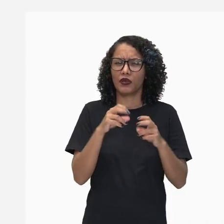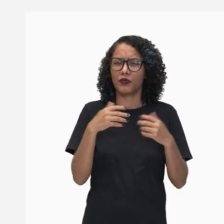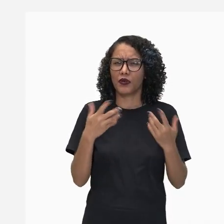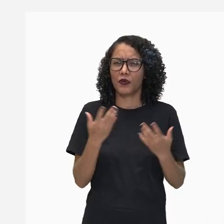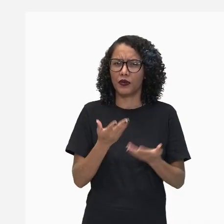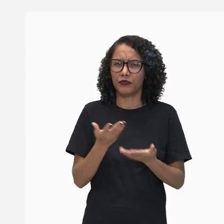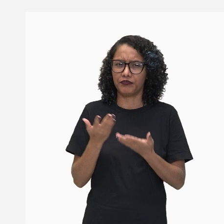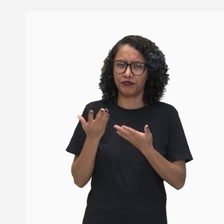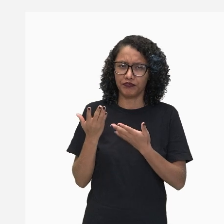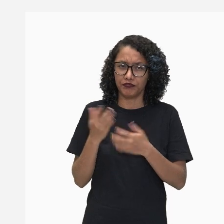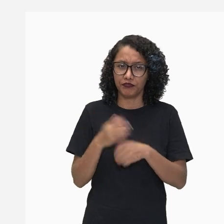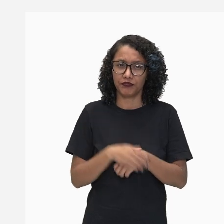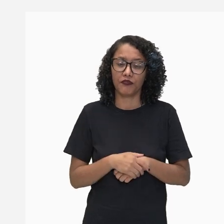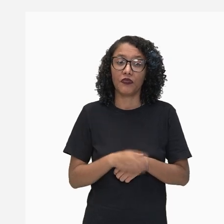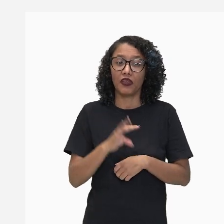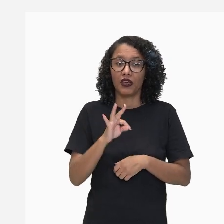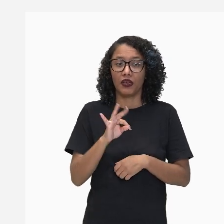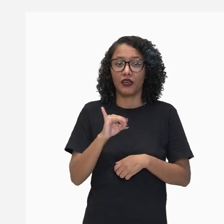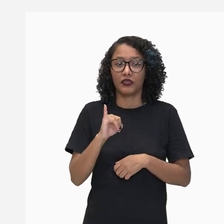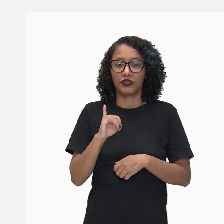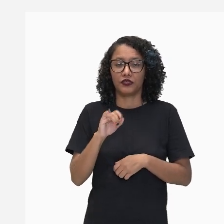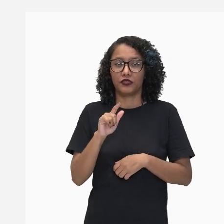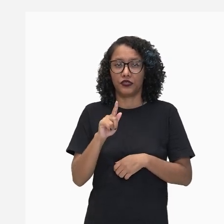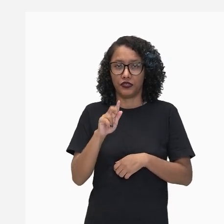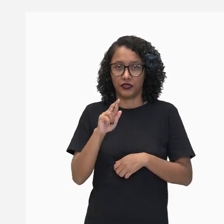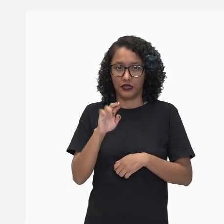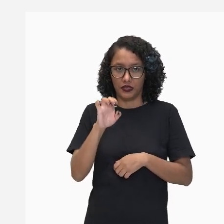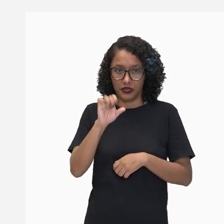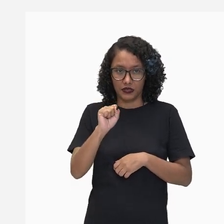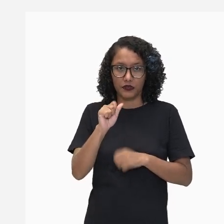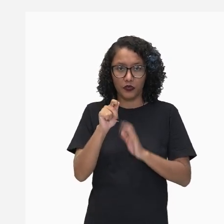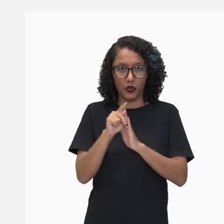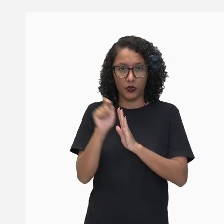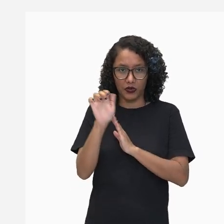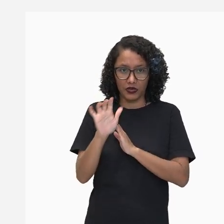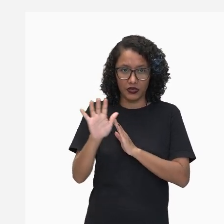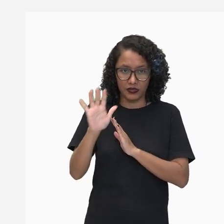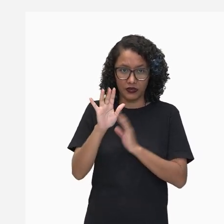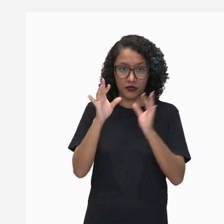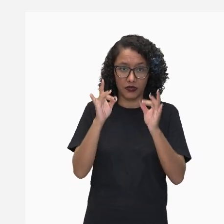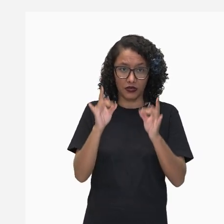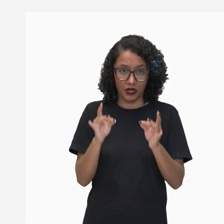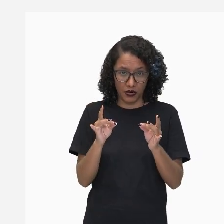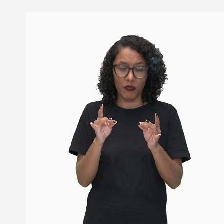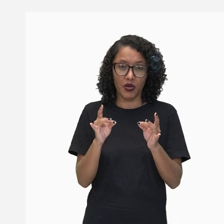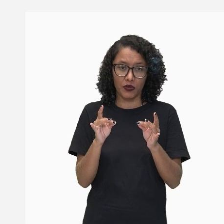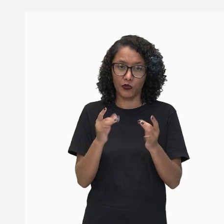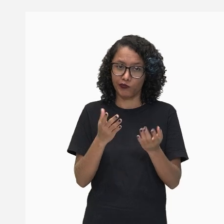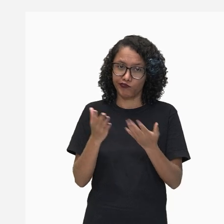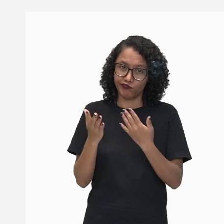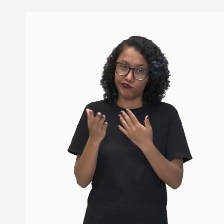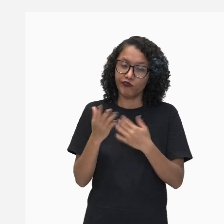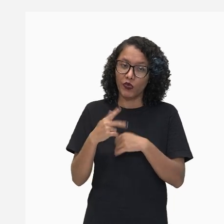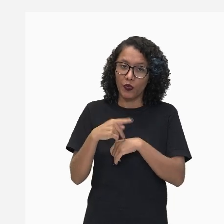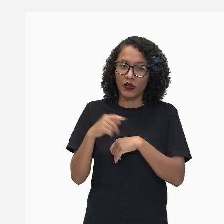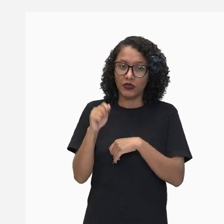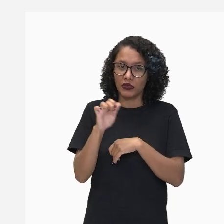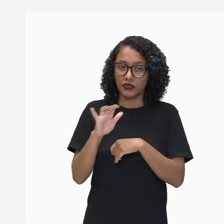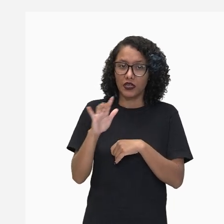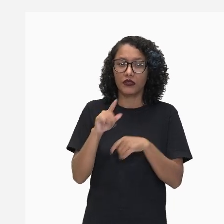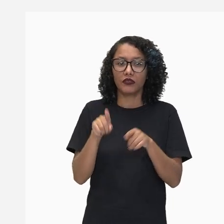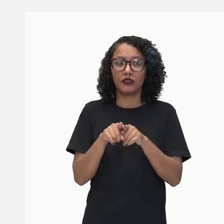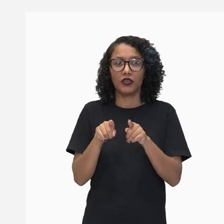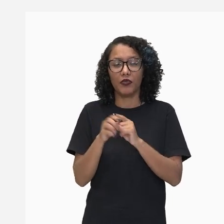objeto de conhecimento, tigres asiáticos. Detalhamento, tigres asiáticos,